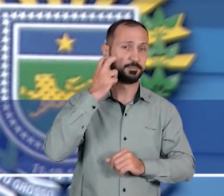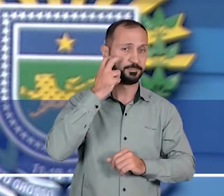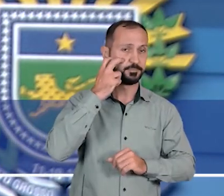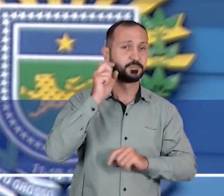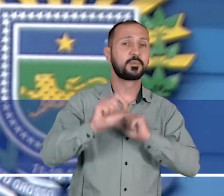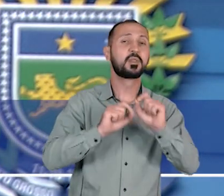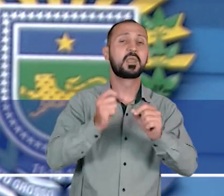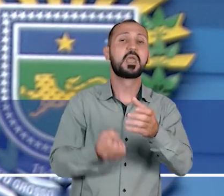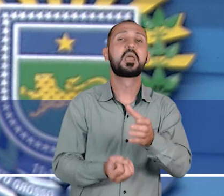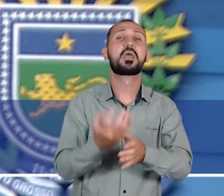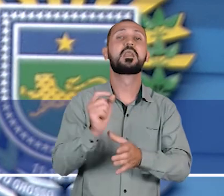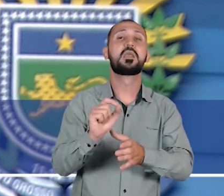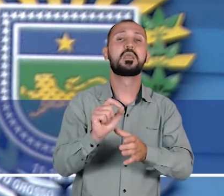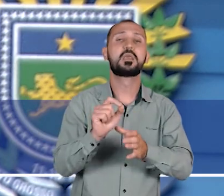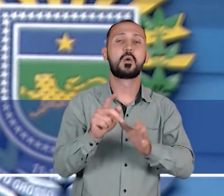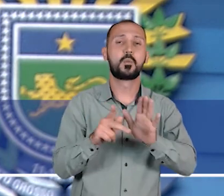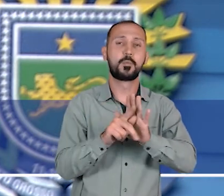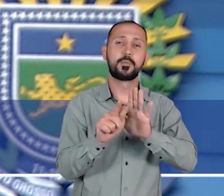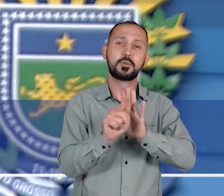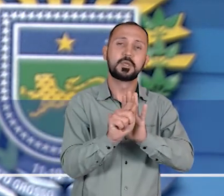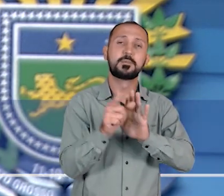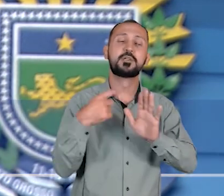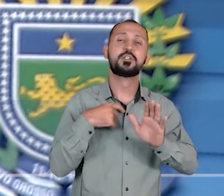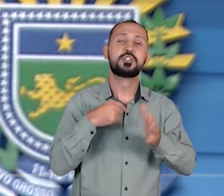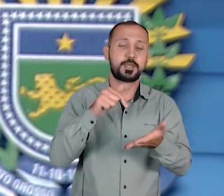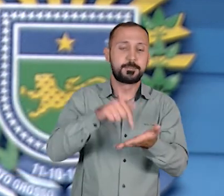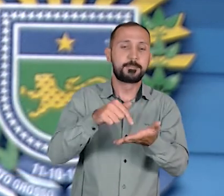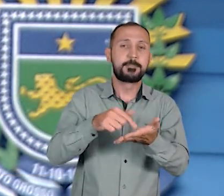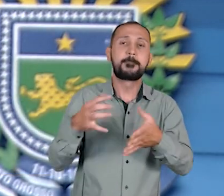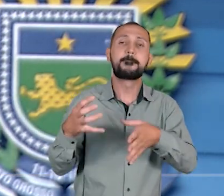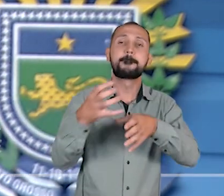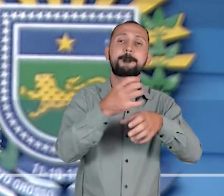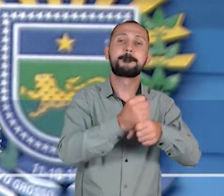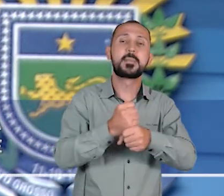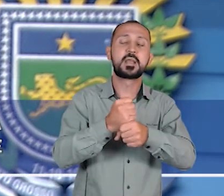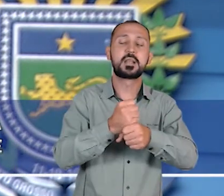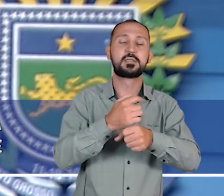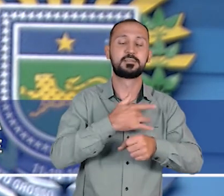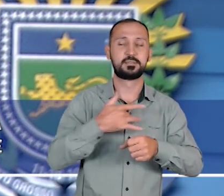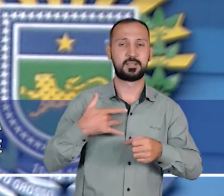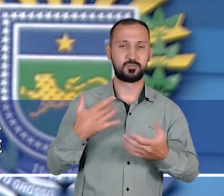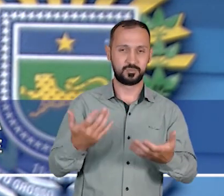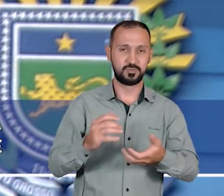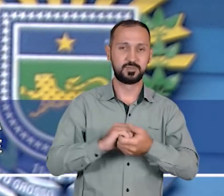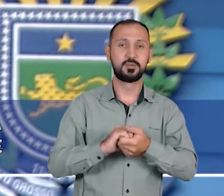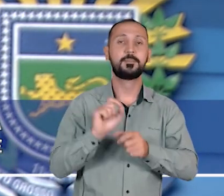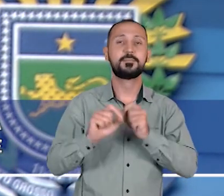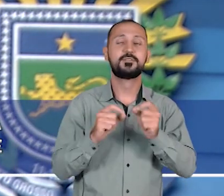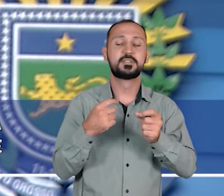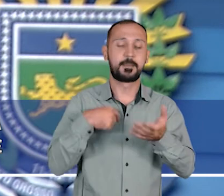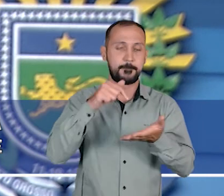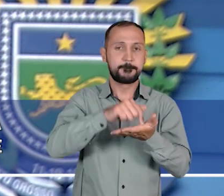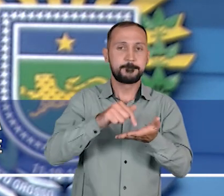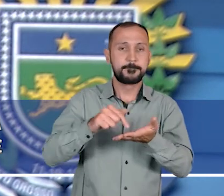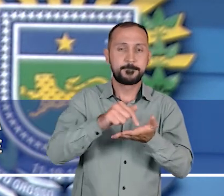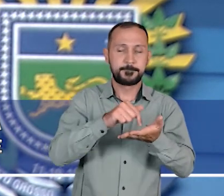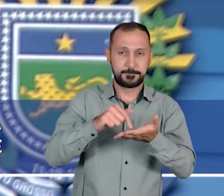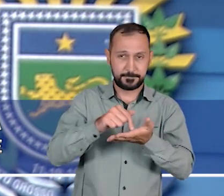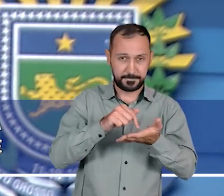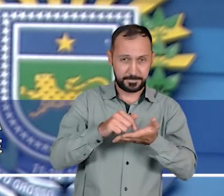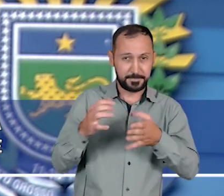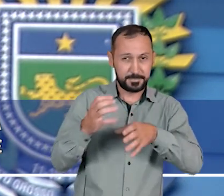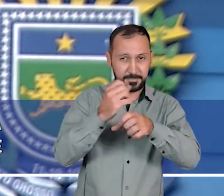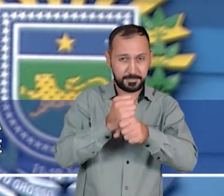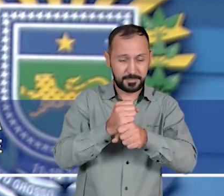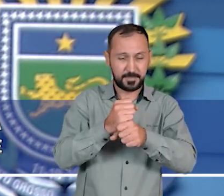Márcio Fernandes, do MDB, que cria o programa Milhas da Saúde. O objetivo da proposta é a destinação de